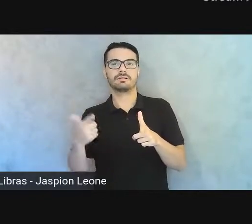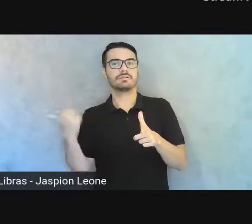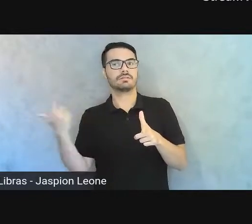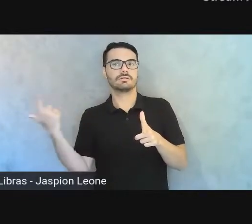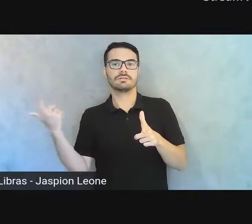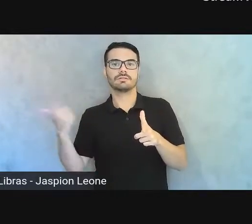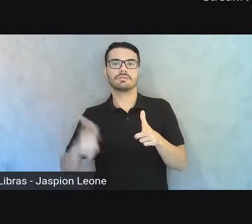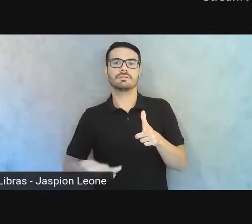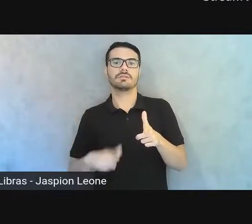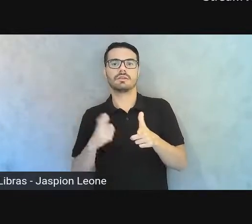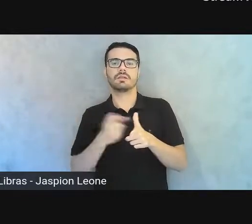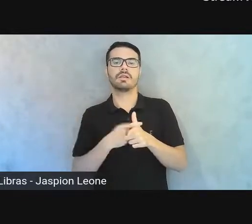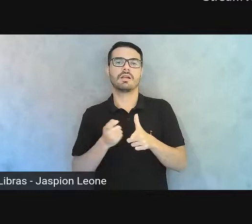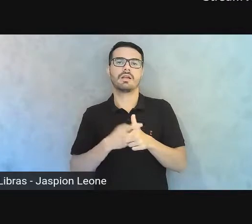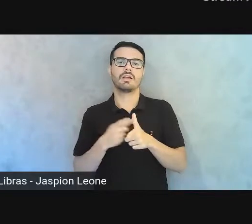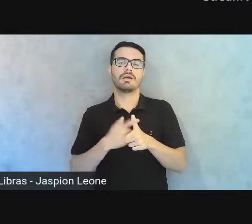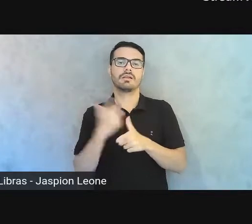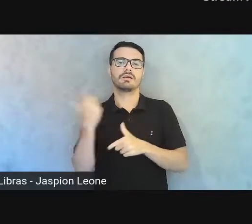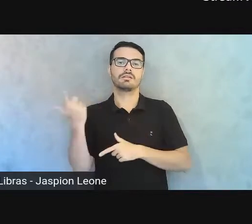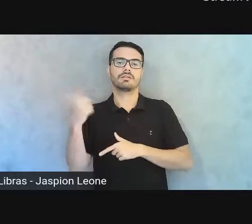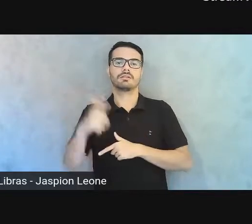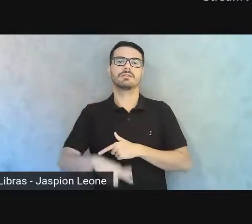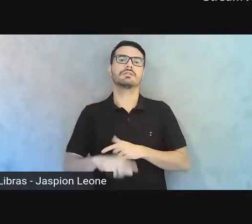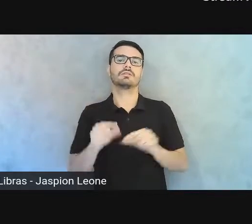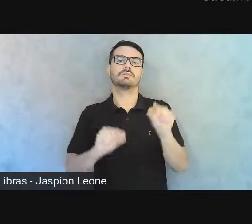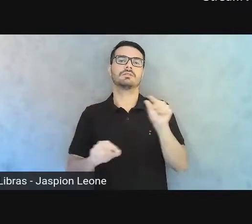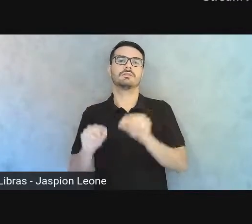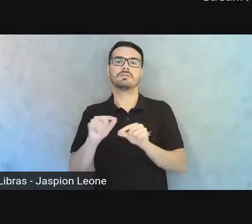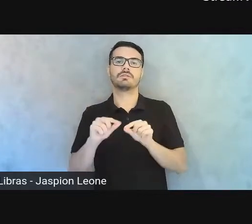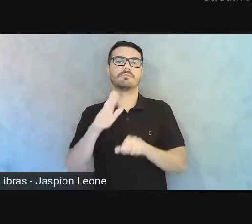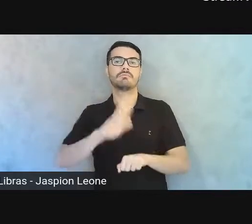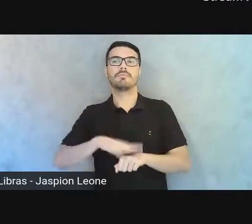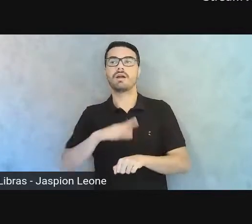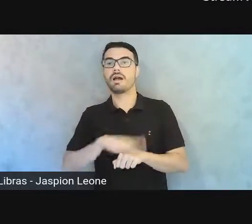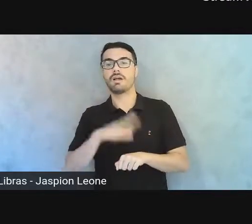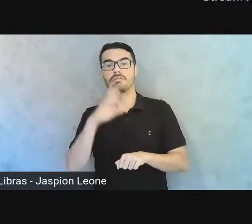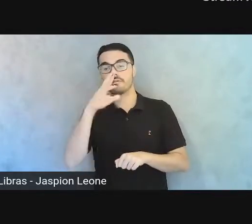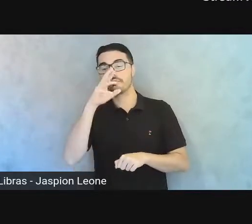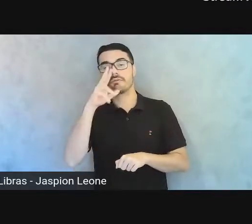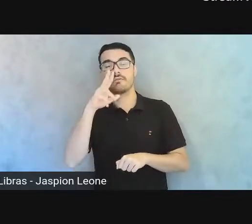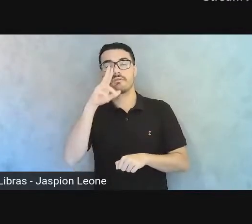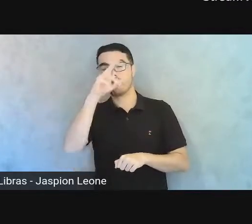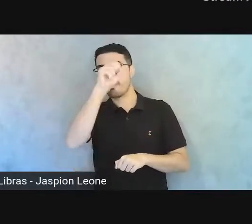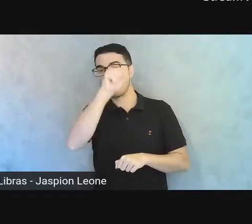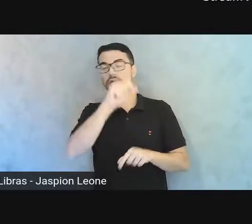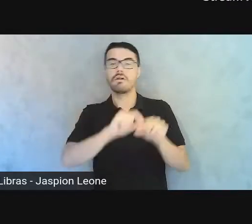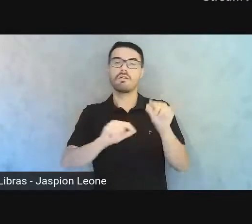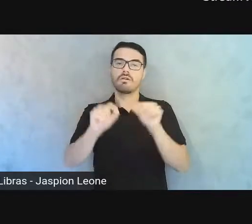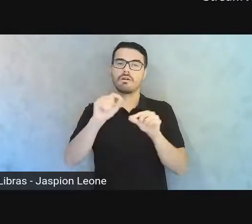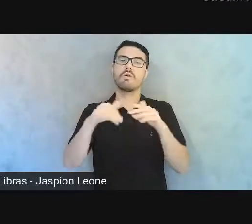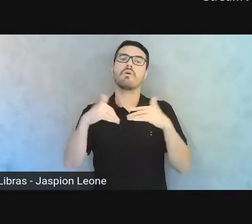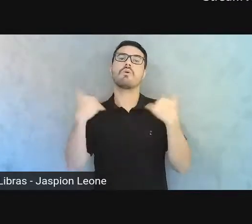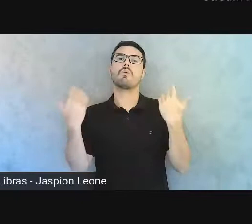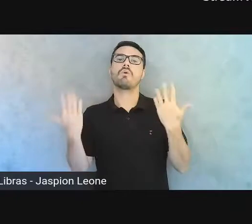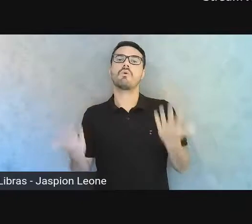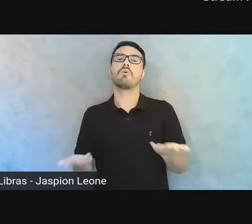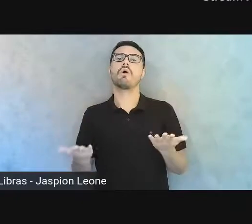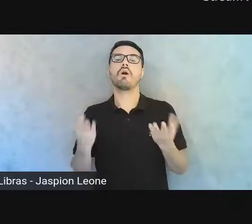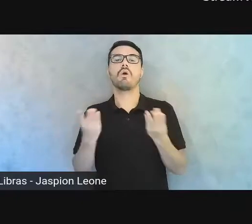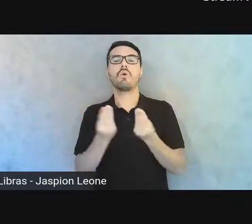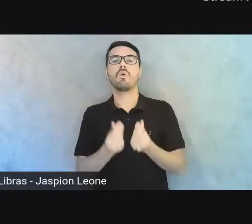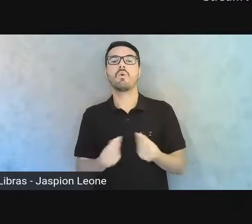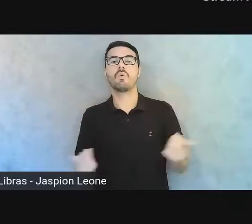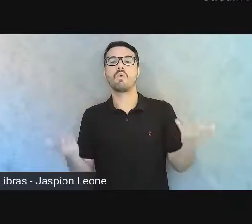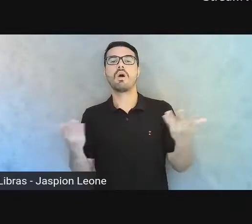então, deveria, ao menos em tese, surgir com mais vigor esses questionamentos de qual está sendo a qualidade